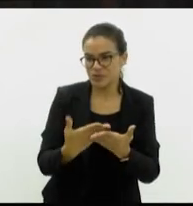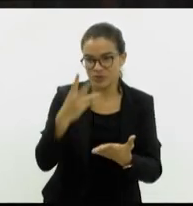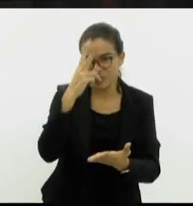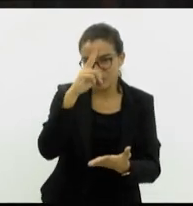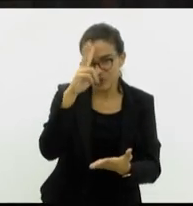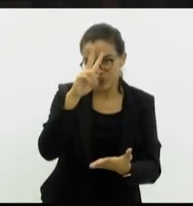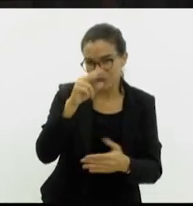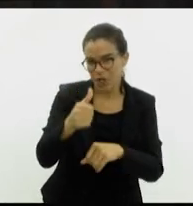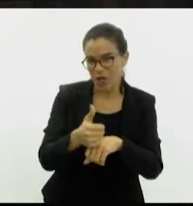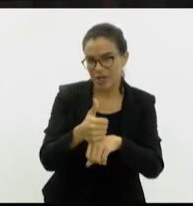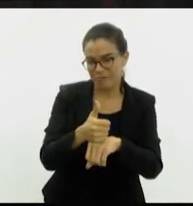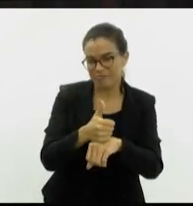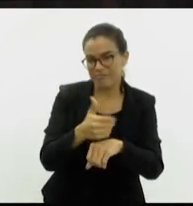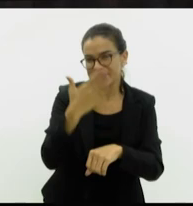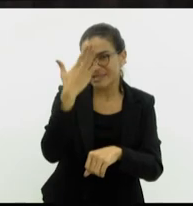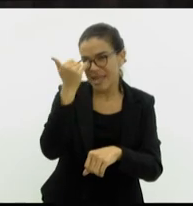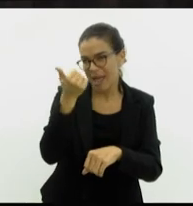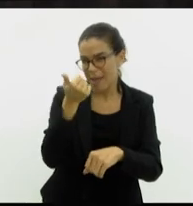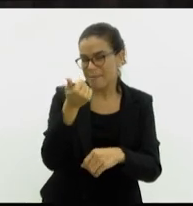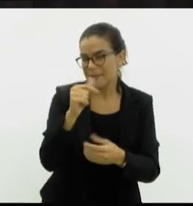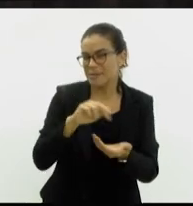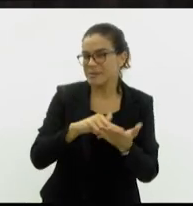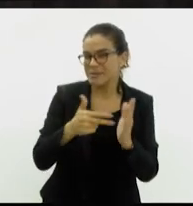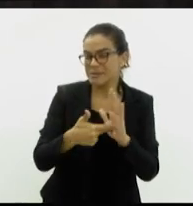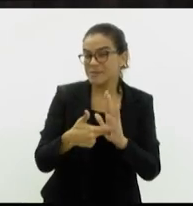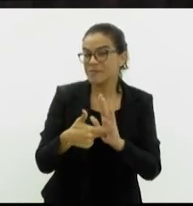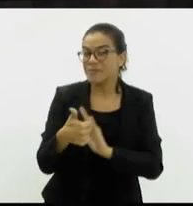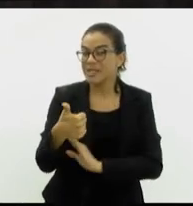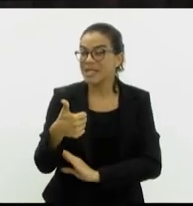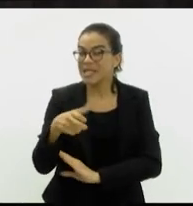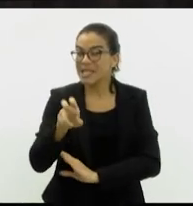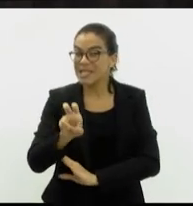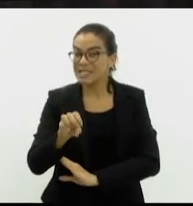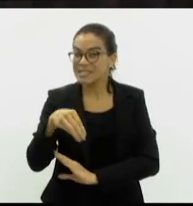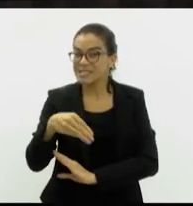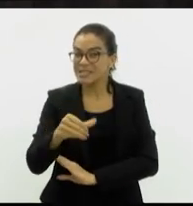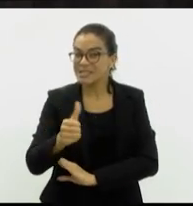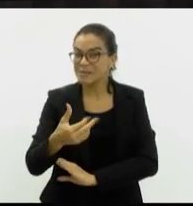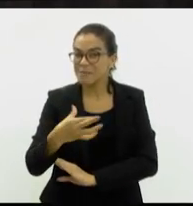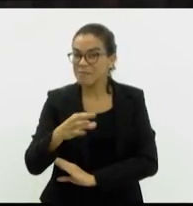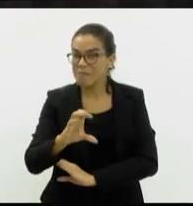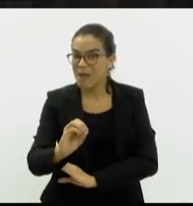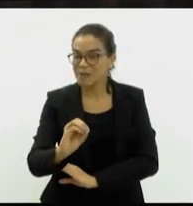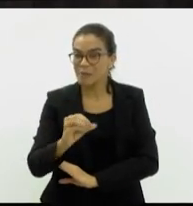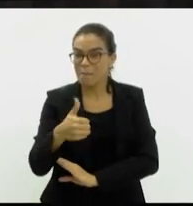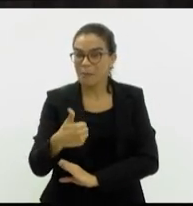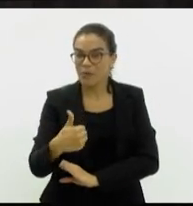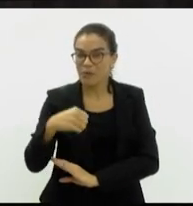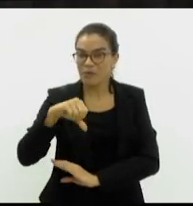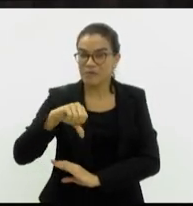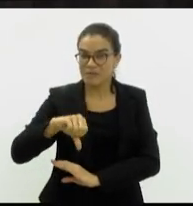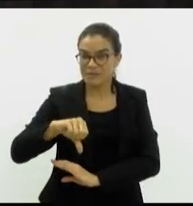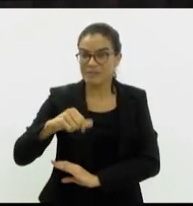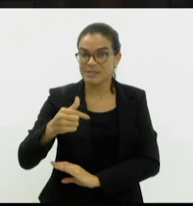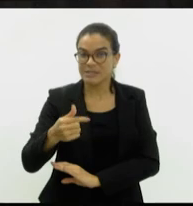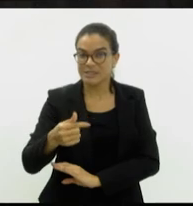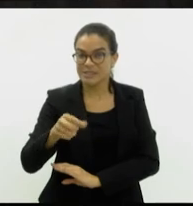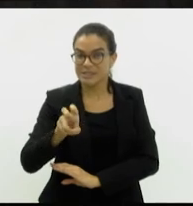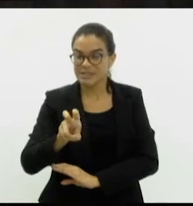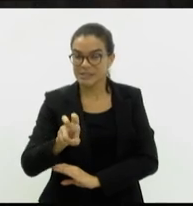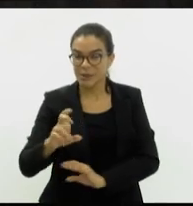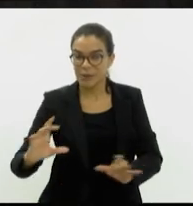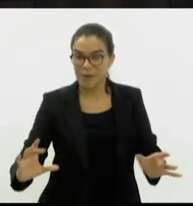nisso e depois em 15 de março de 75 com a